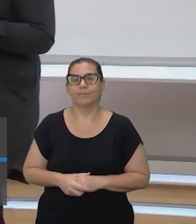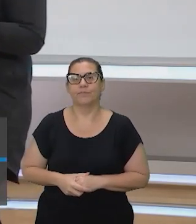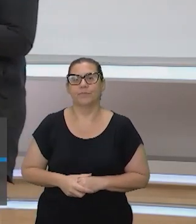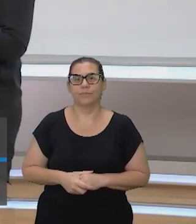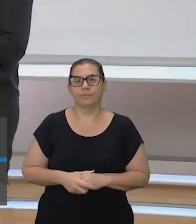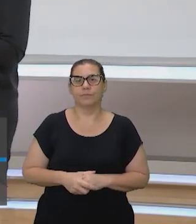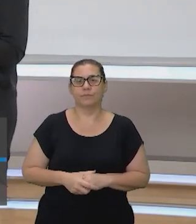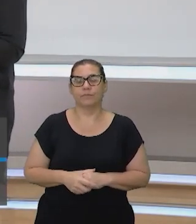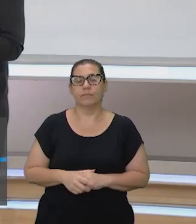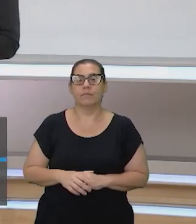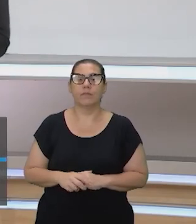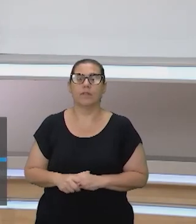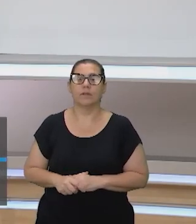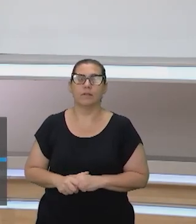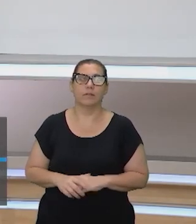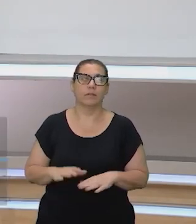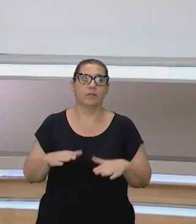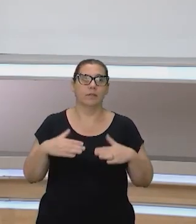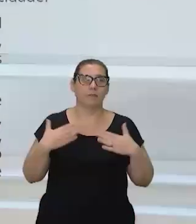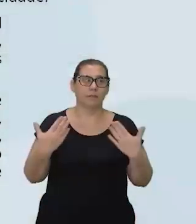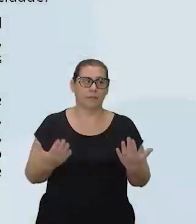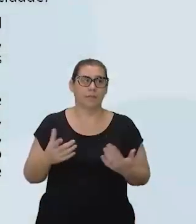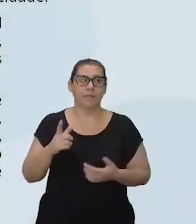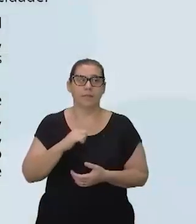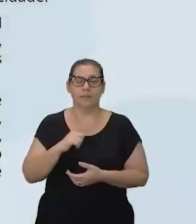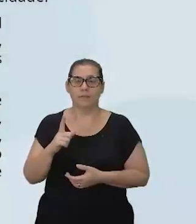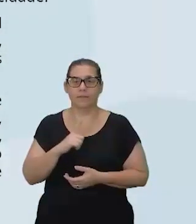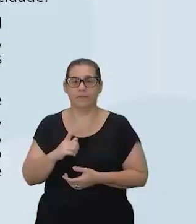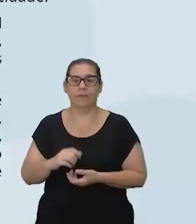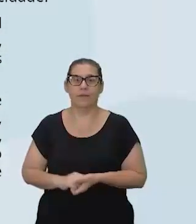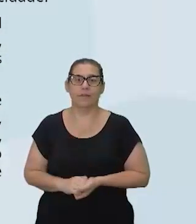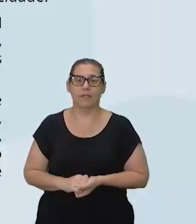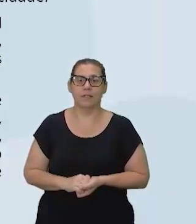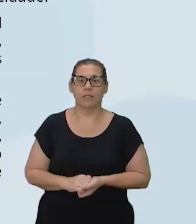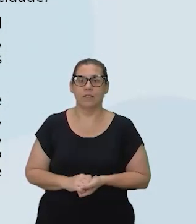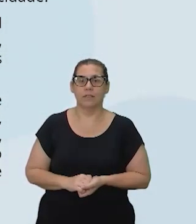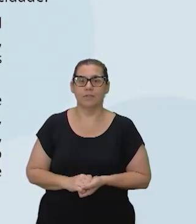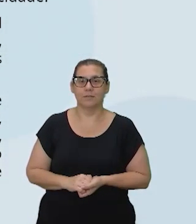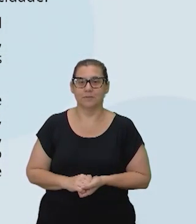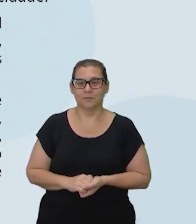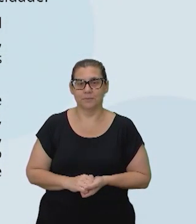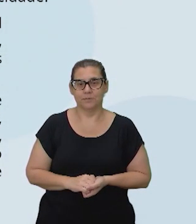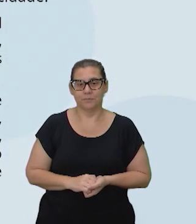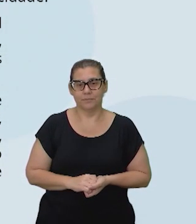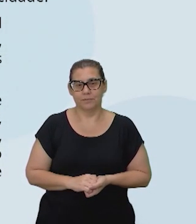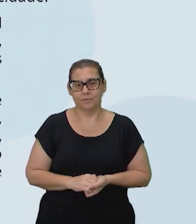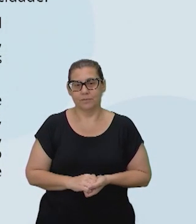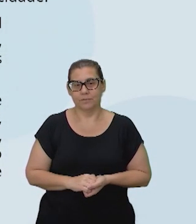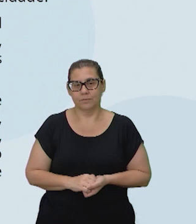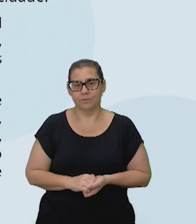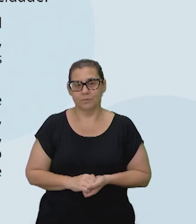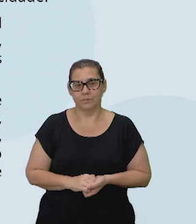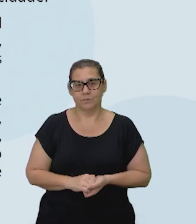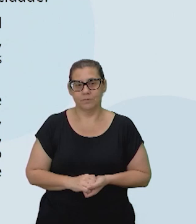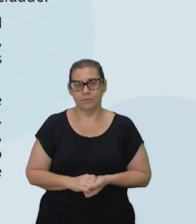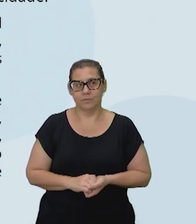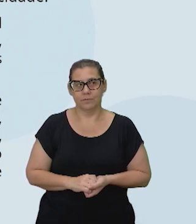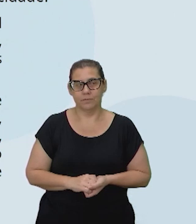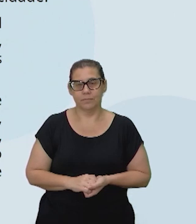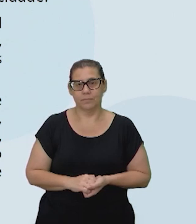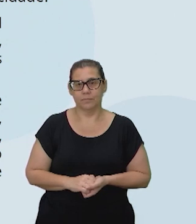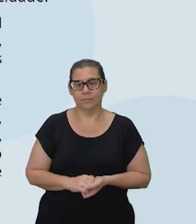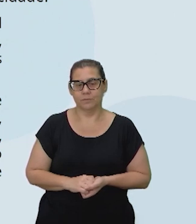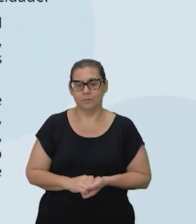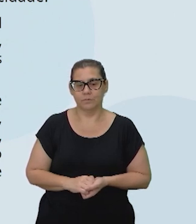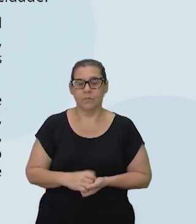Tá? Então, gente, a gente tem essa questão, né, da ruptura, né, voltando aqui à nossa obra, né, que a gente está analisando,